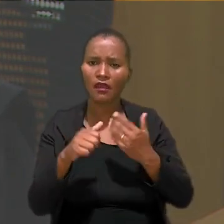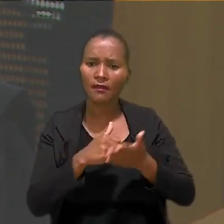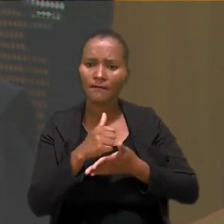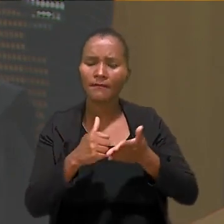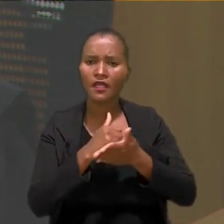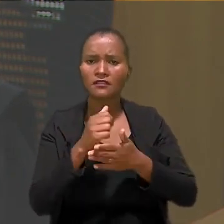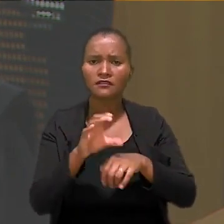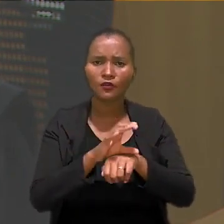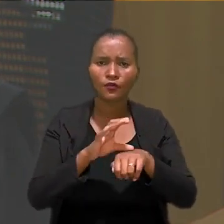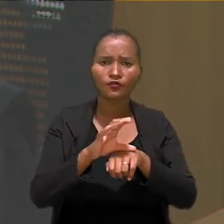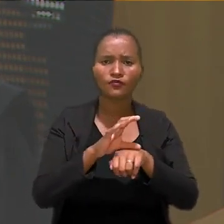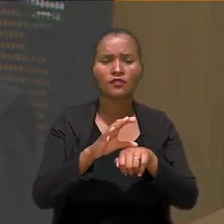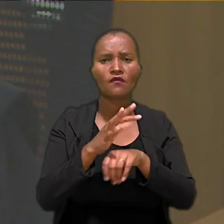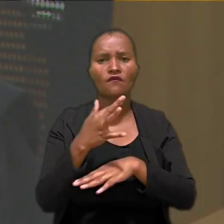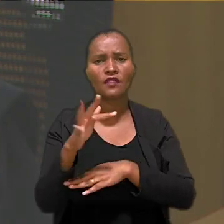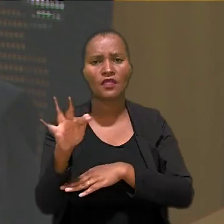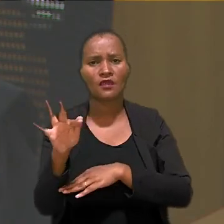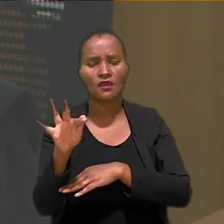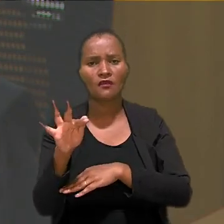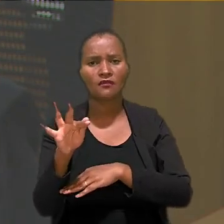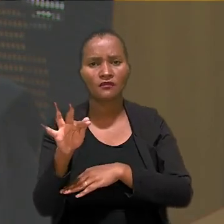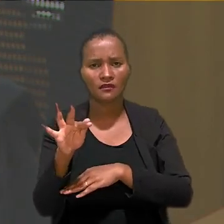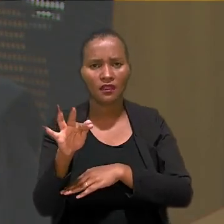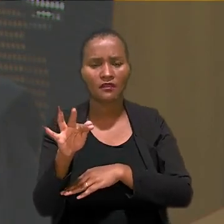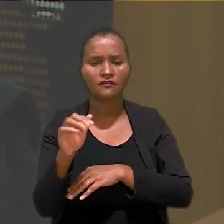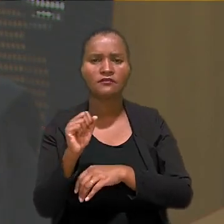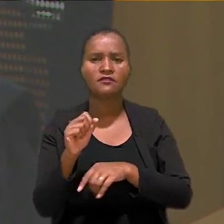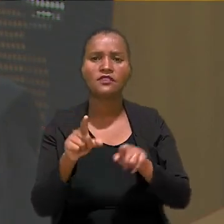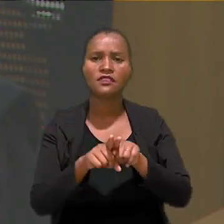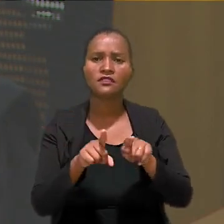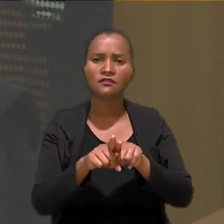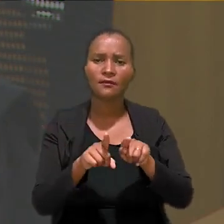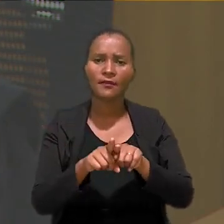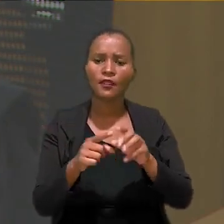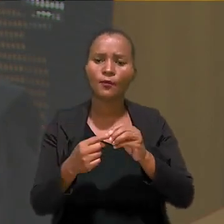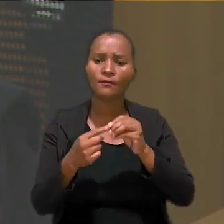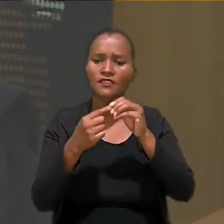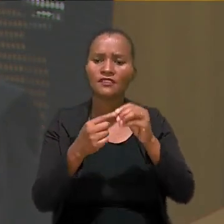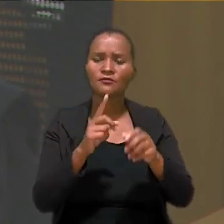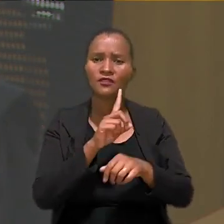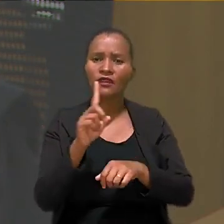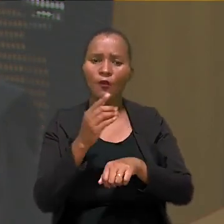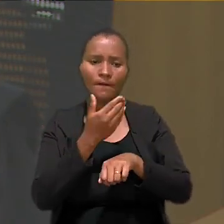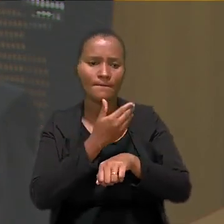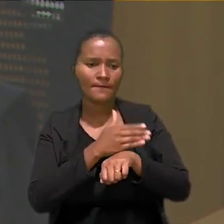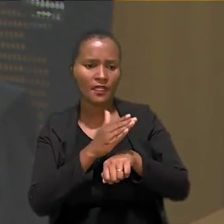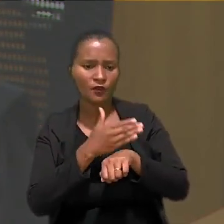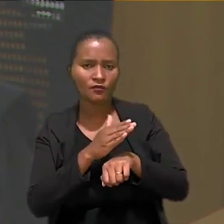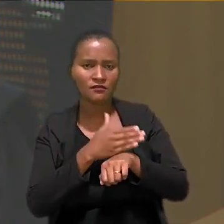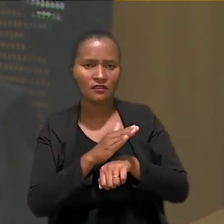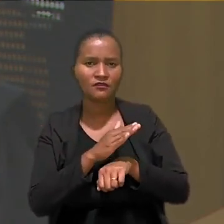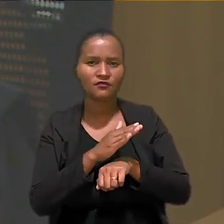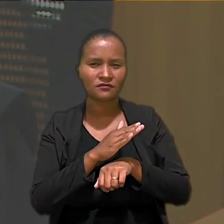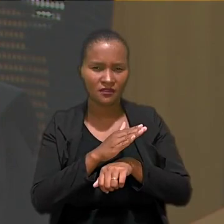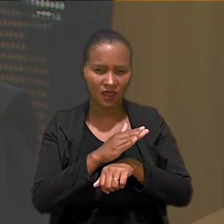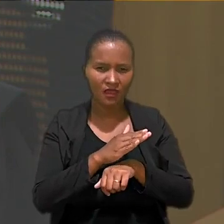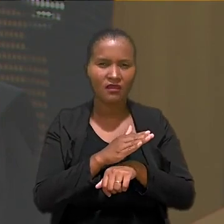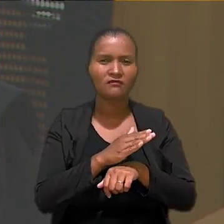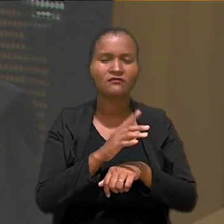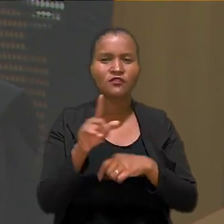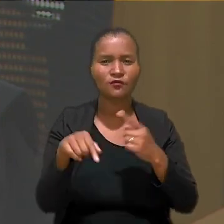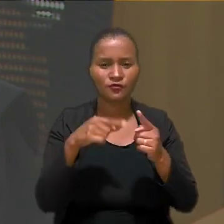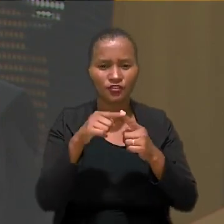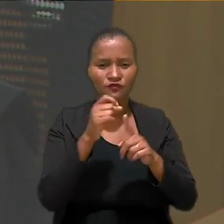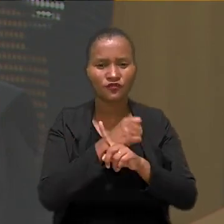Constituição Federal e também o princípio da não discriminação e da função social da